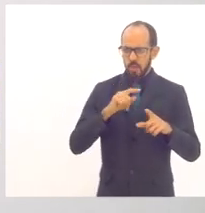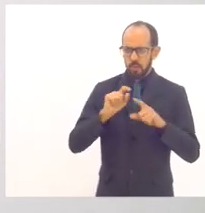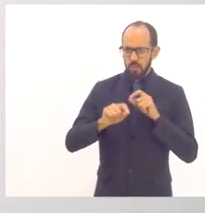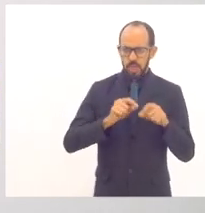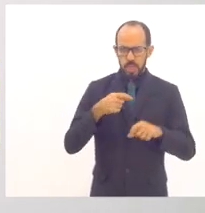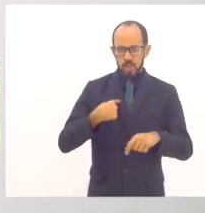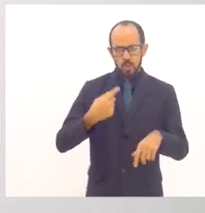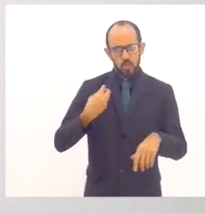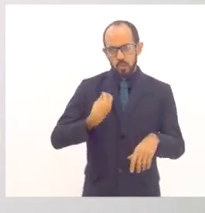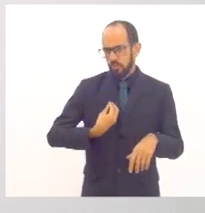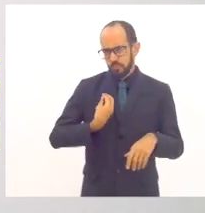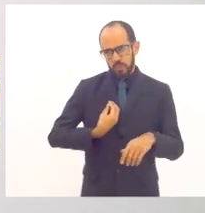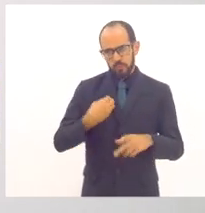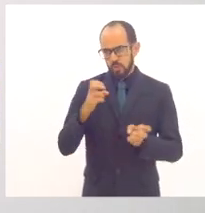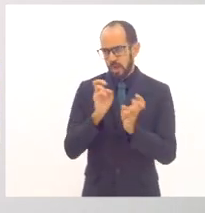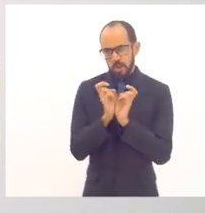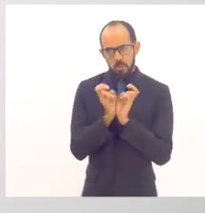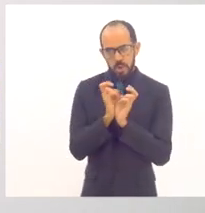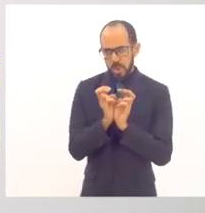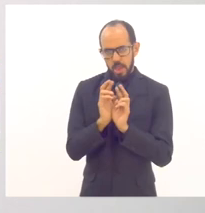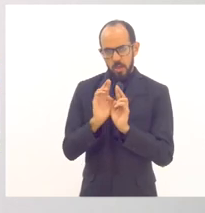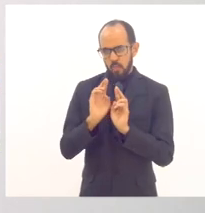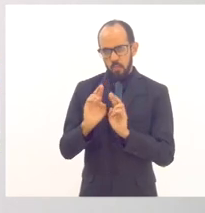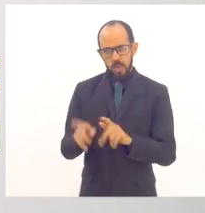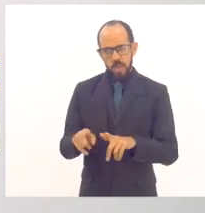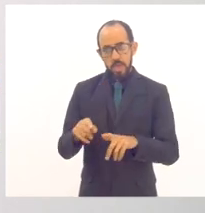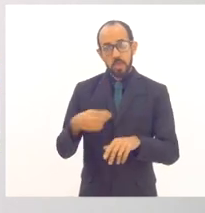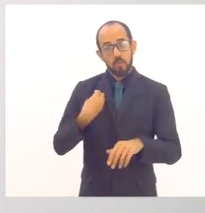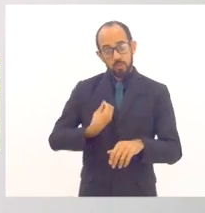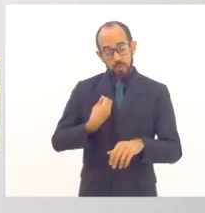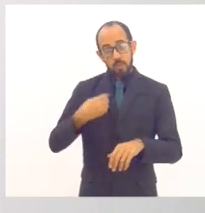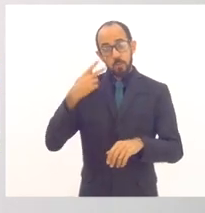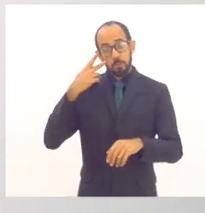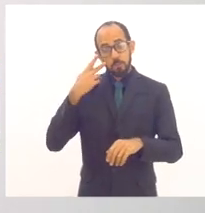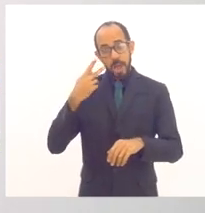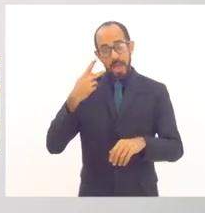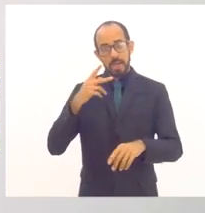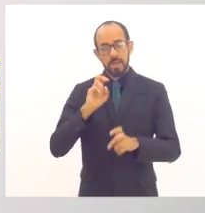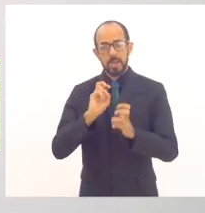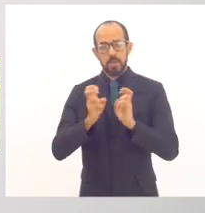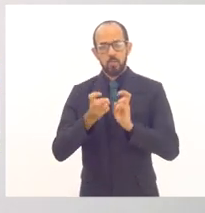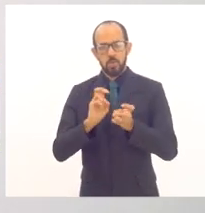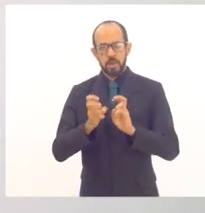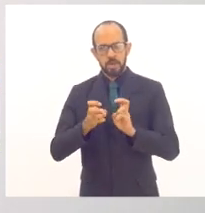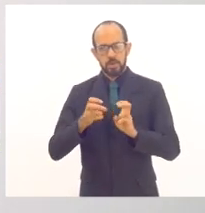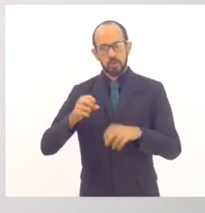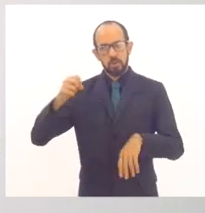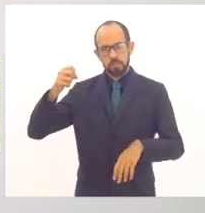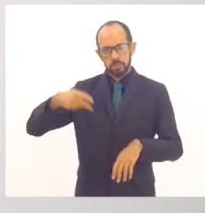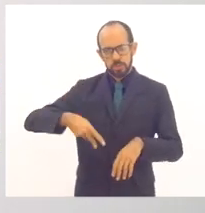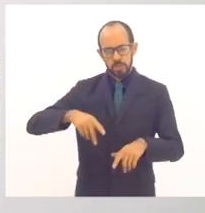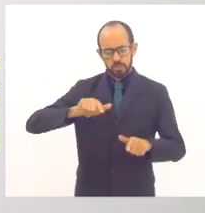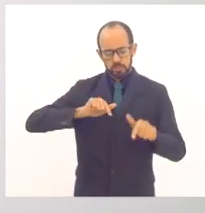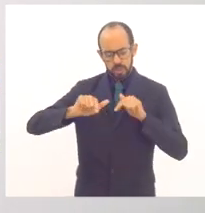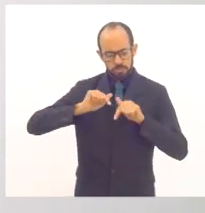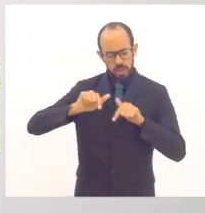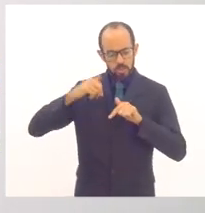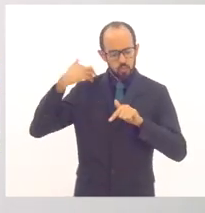capoeira, nunca vivi da capoeira. Eu vivo para a capoeira. Portanto, eu sou aposentado, trabalhei muitos